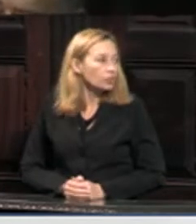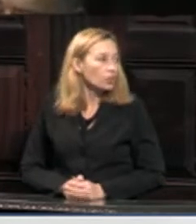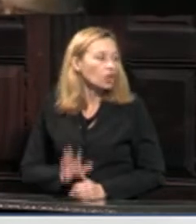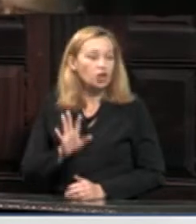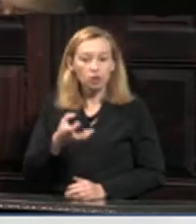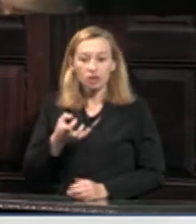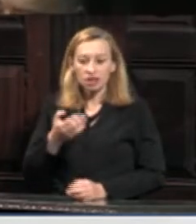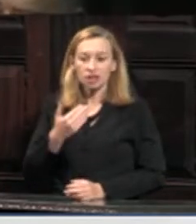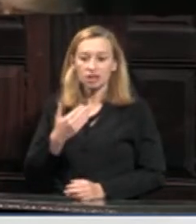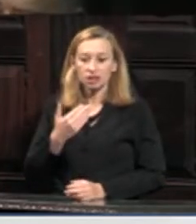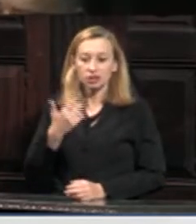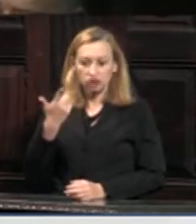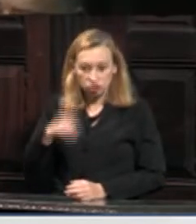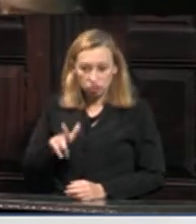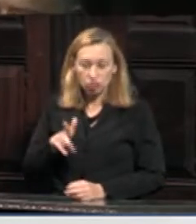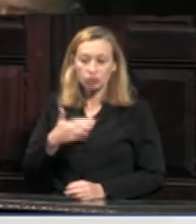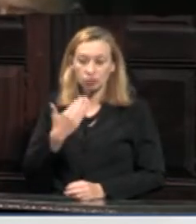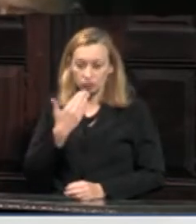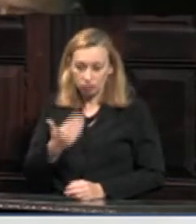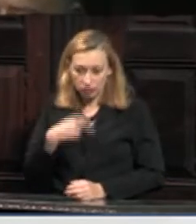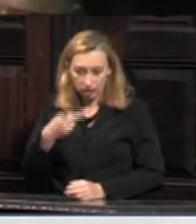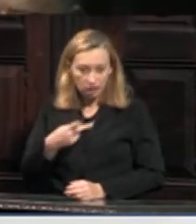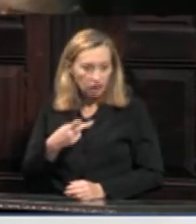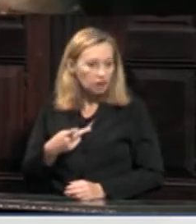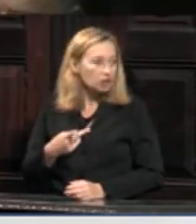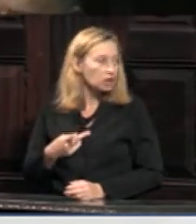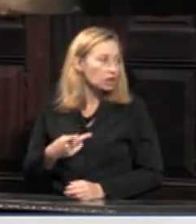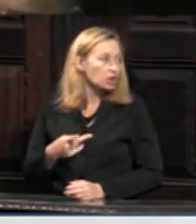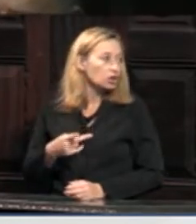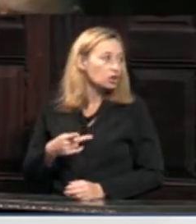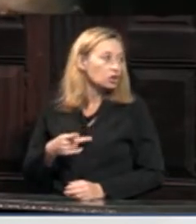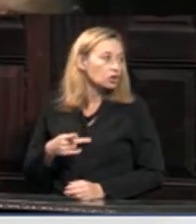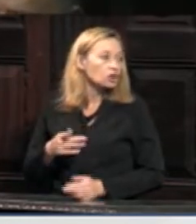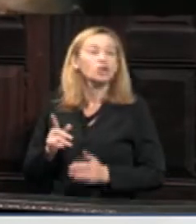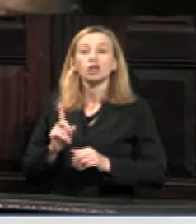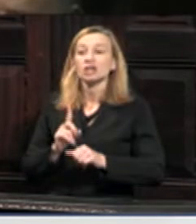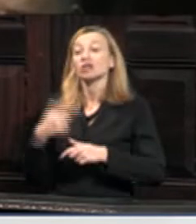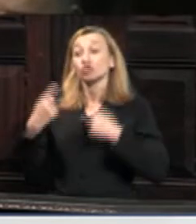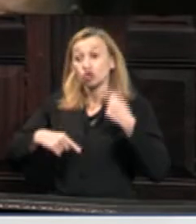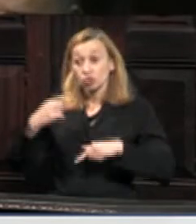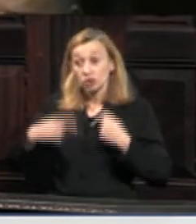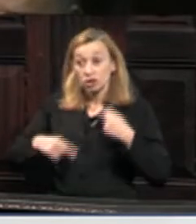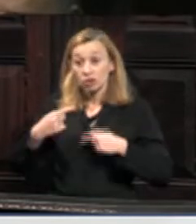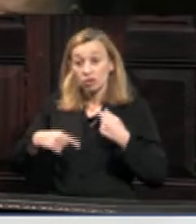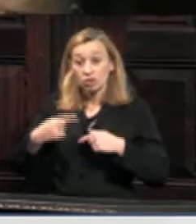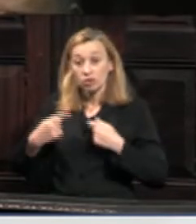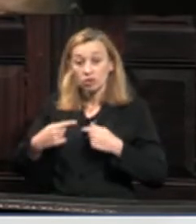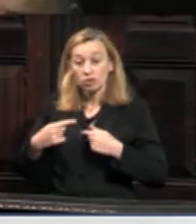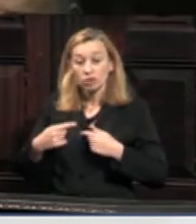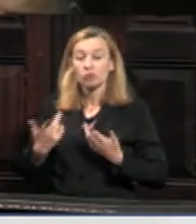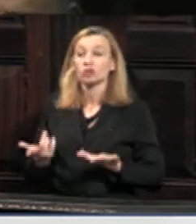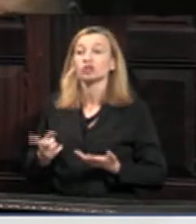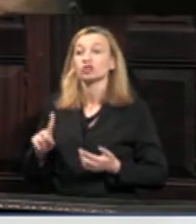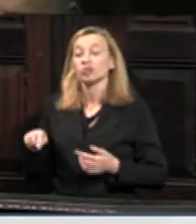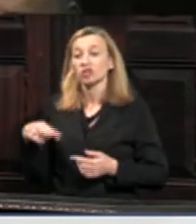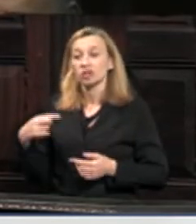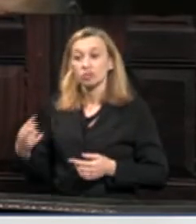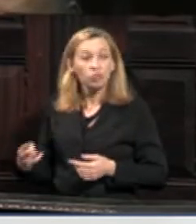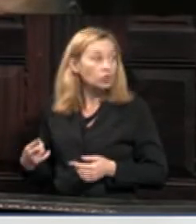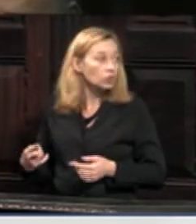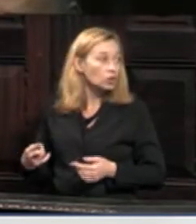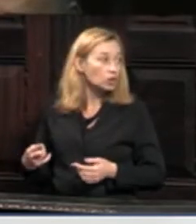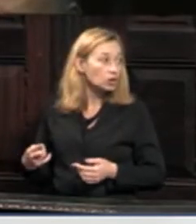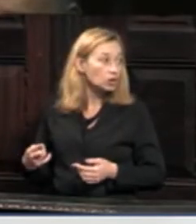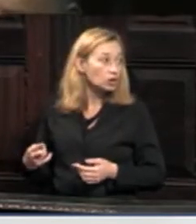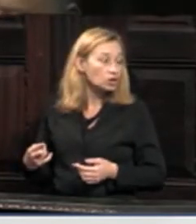repetir o apelo para que a gente não prejudicasse a pauta, andasse a votação. Essa é uma discussão, um debate necessário. Muito